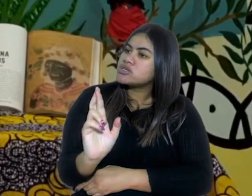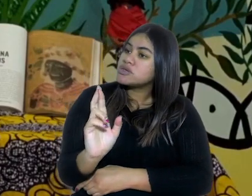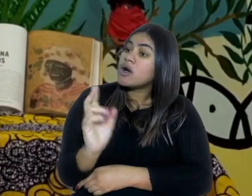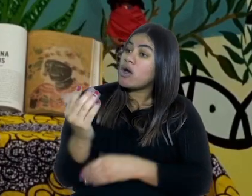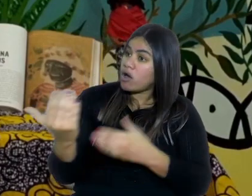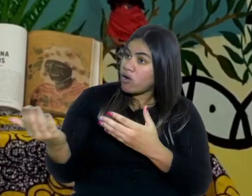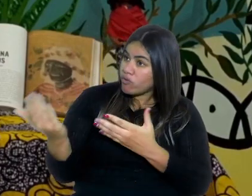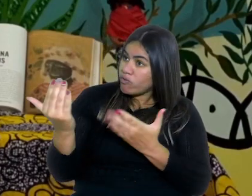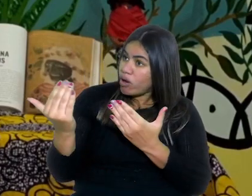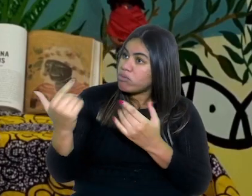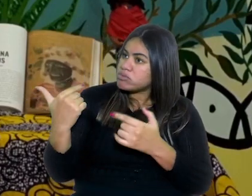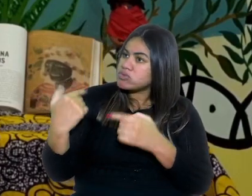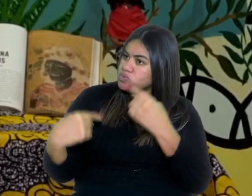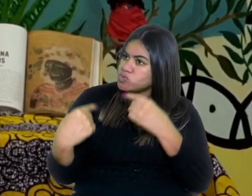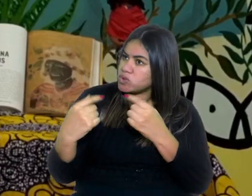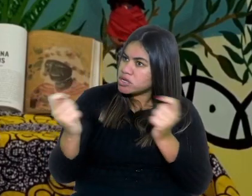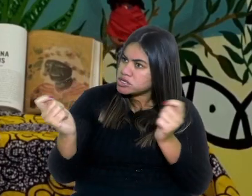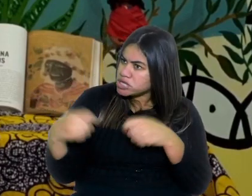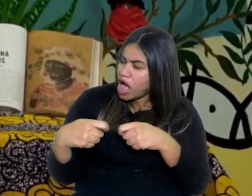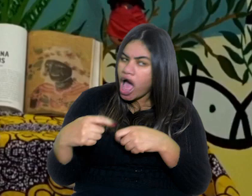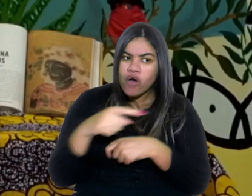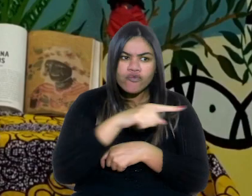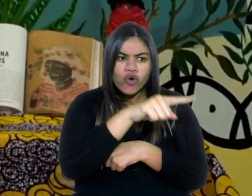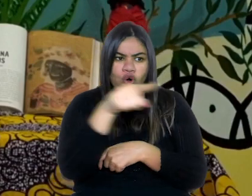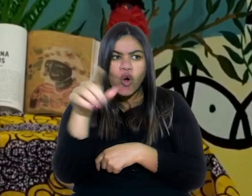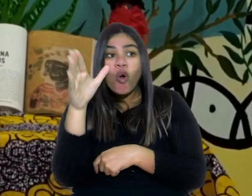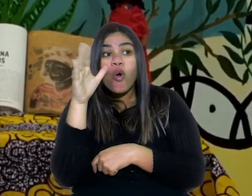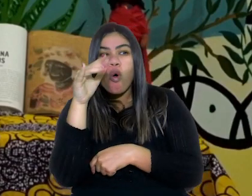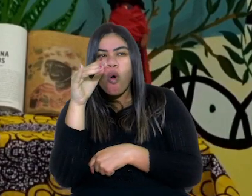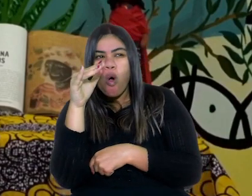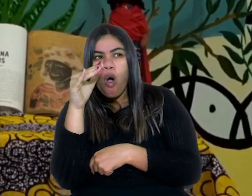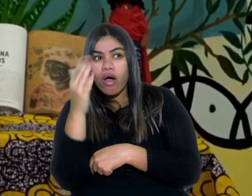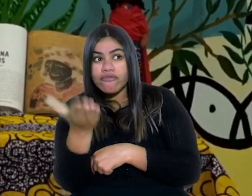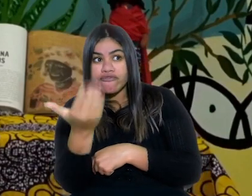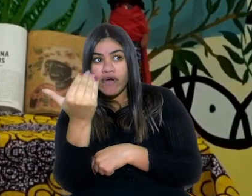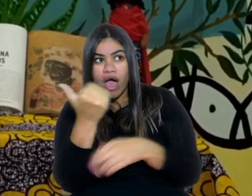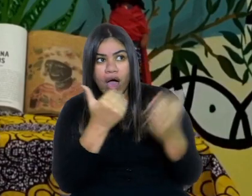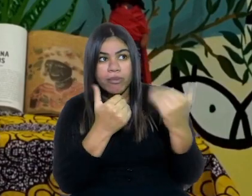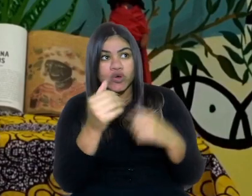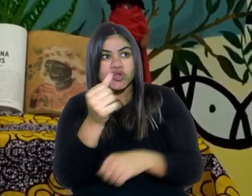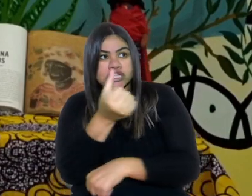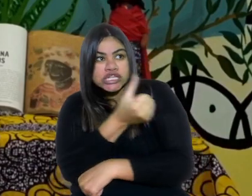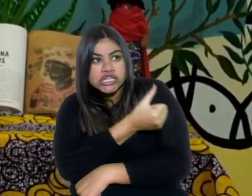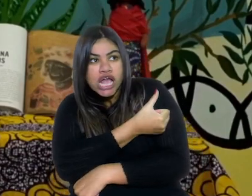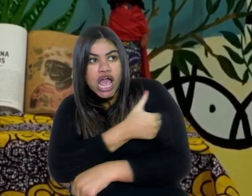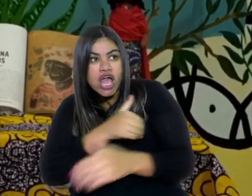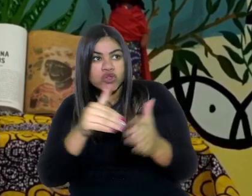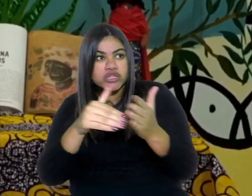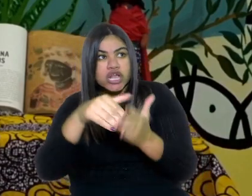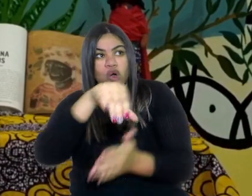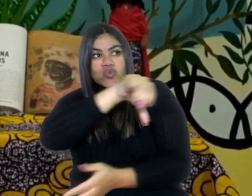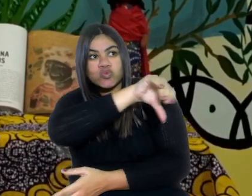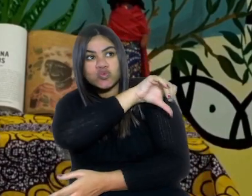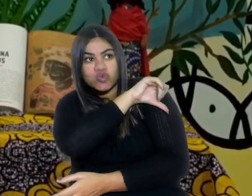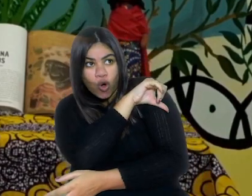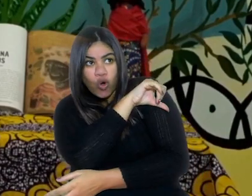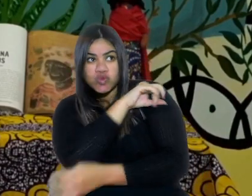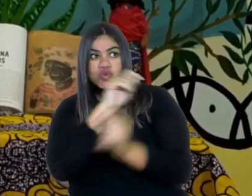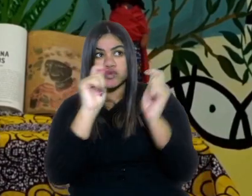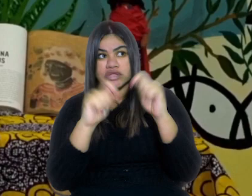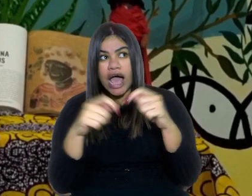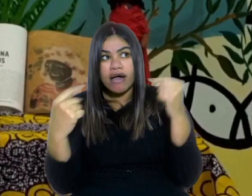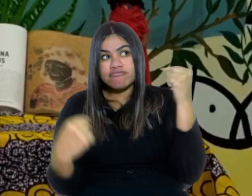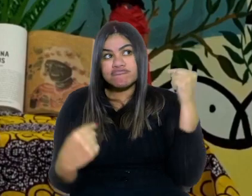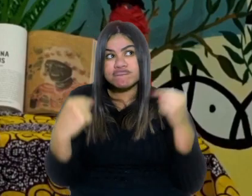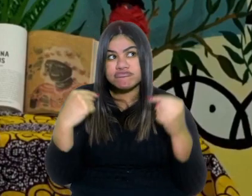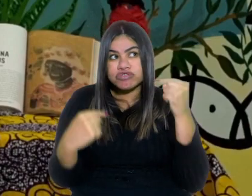disse assim: pô, Josiele, vamos fazer essa discussão. Tem mais alguém interessado? Vamos buscar no sexto ou nono ano mais alguém interessado